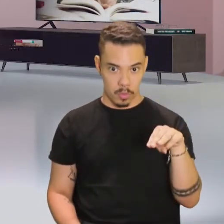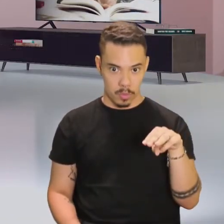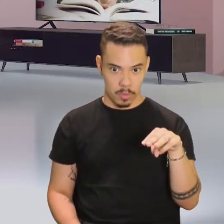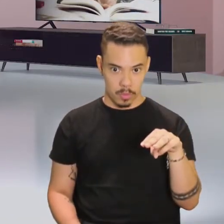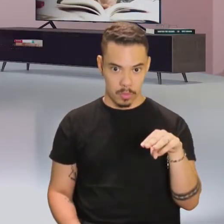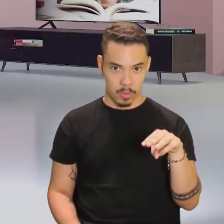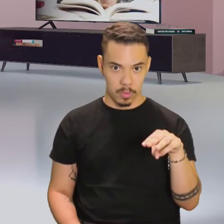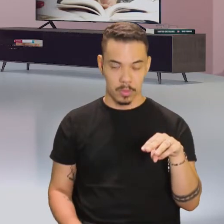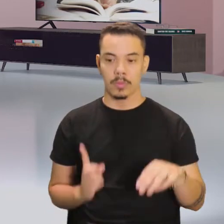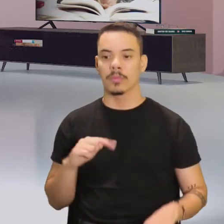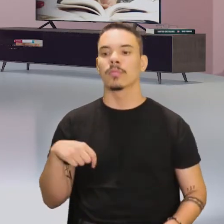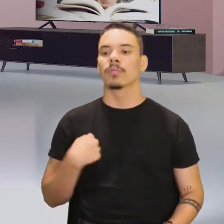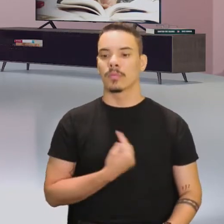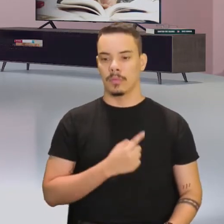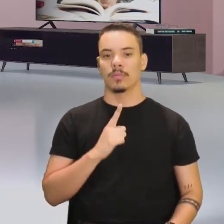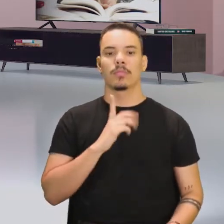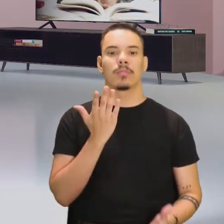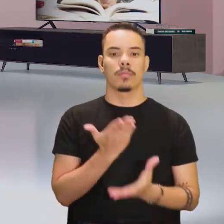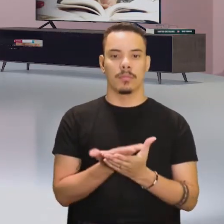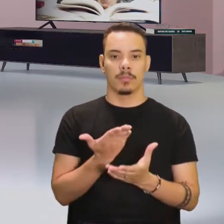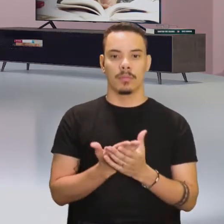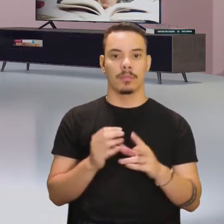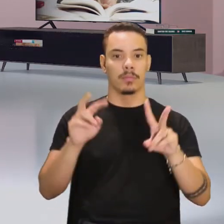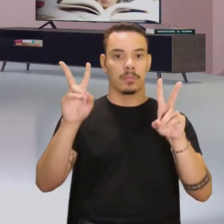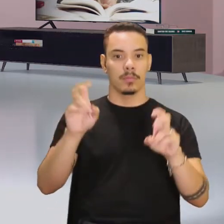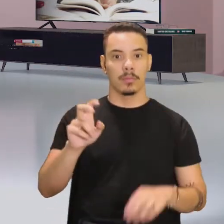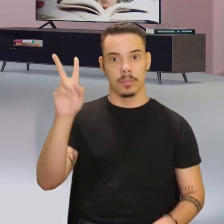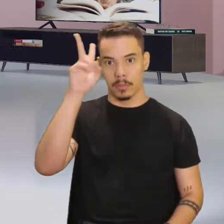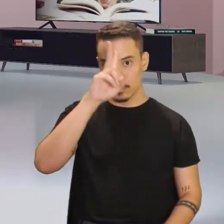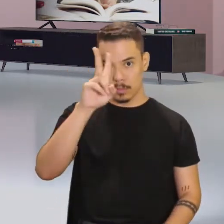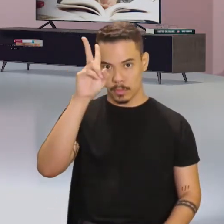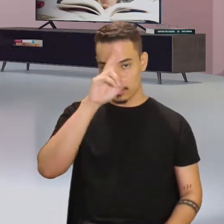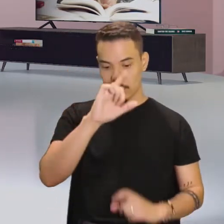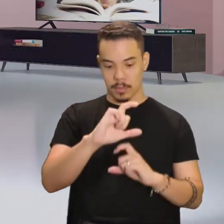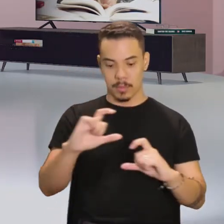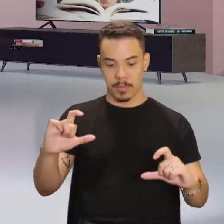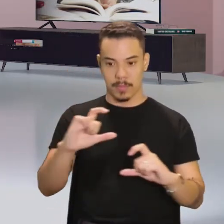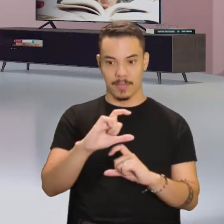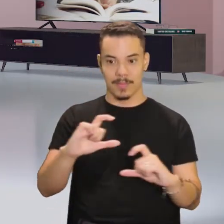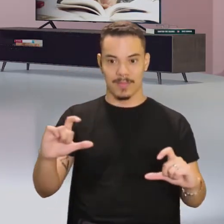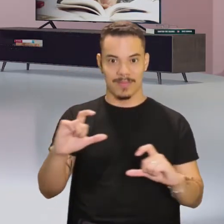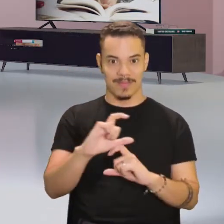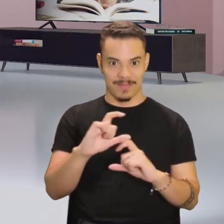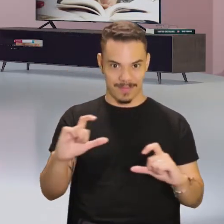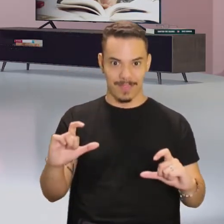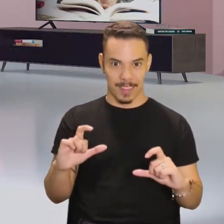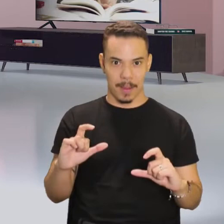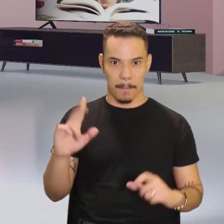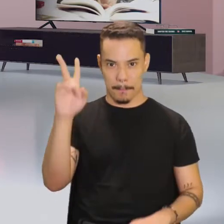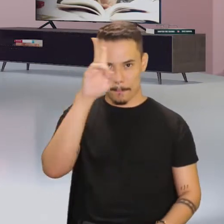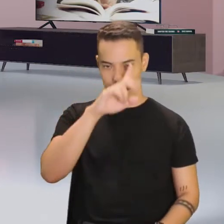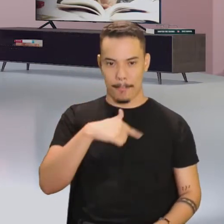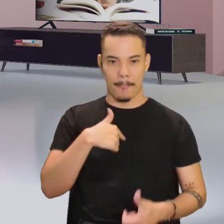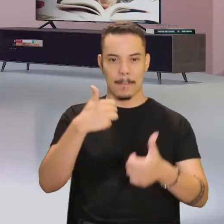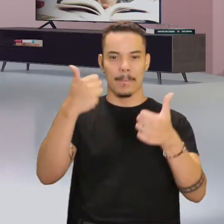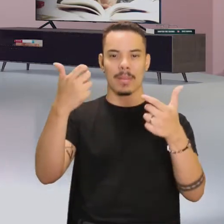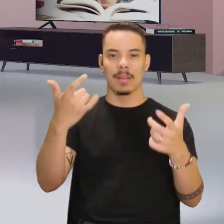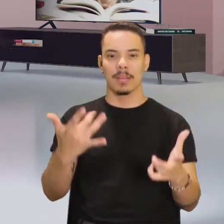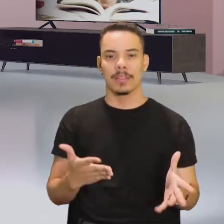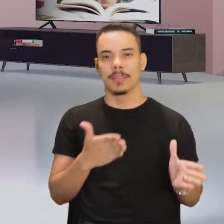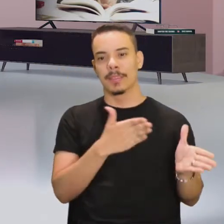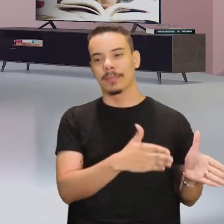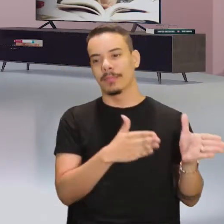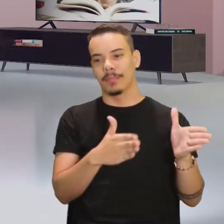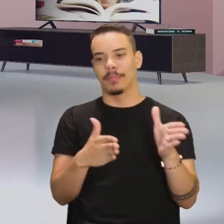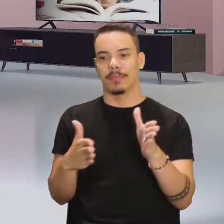nós tivemos a aula aqui sobre a história em quadrinhos né que lá é uma é uma sequência